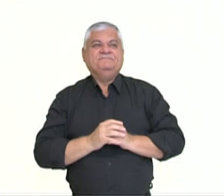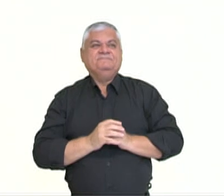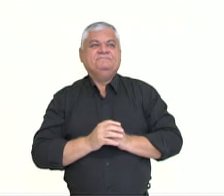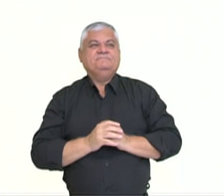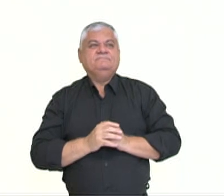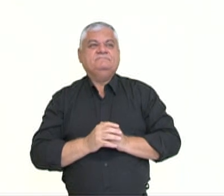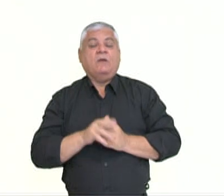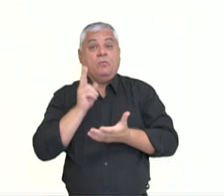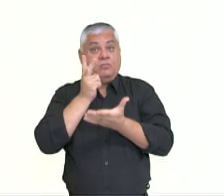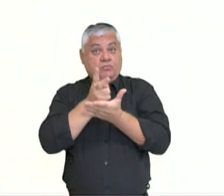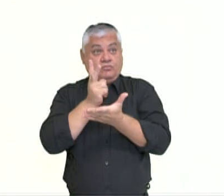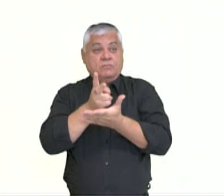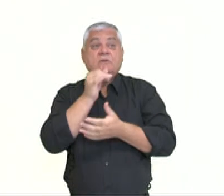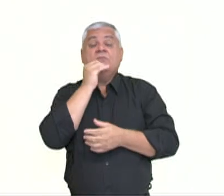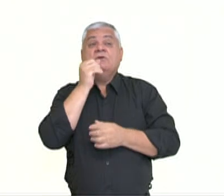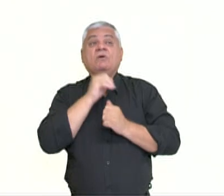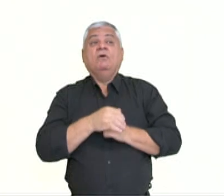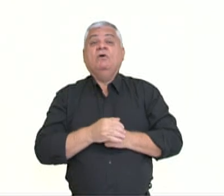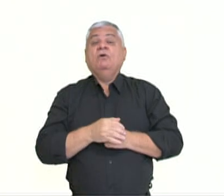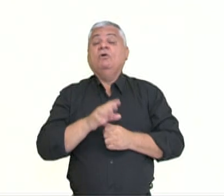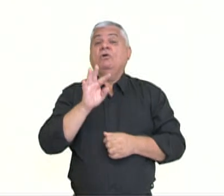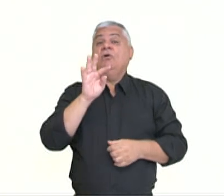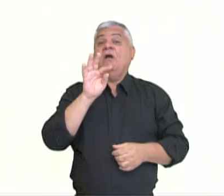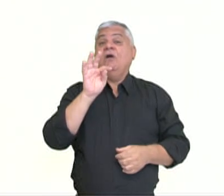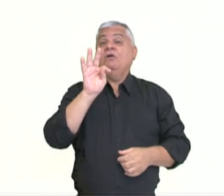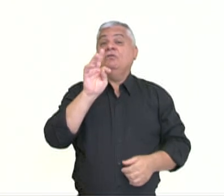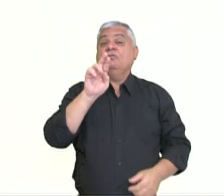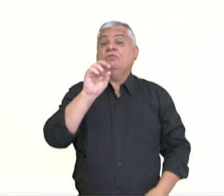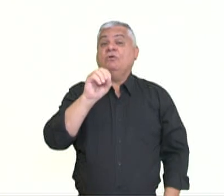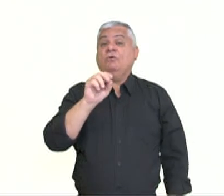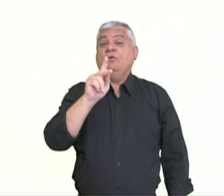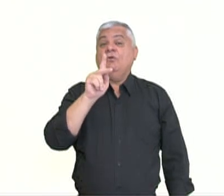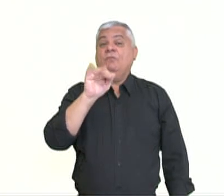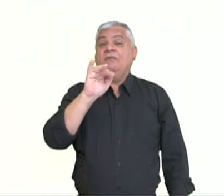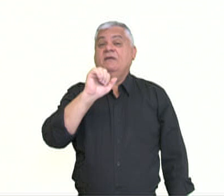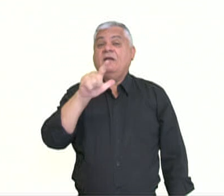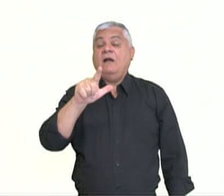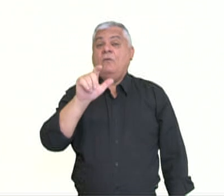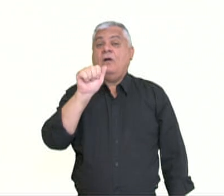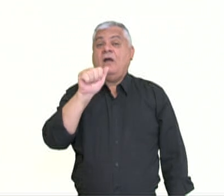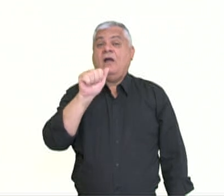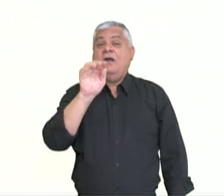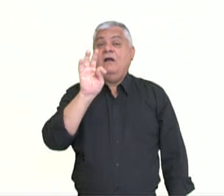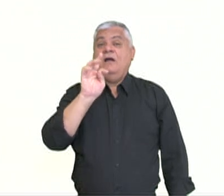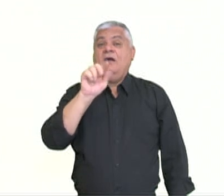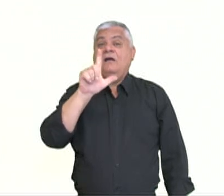aí, continuando lá, temos o clima tropical atlântico, que se estende por toda a